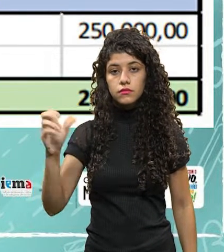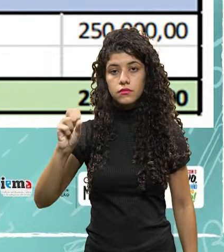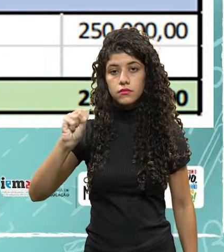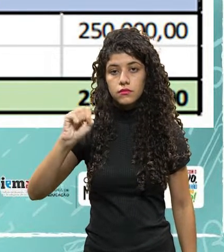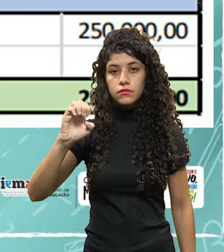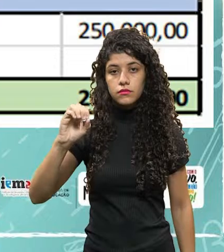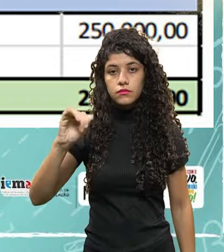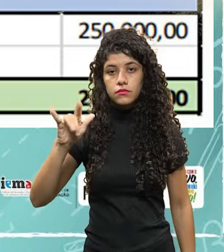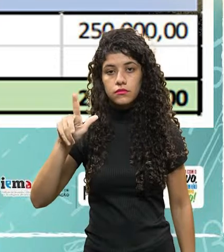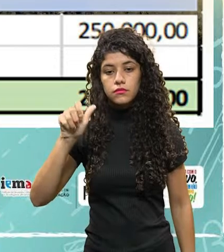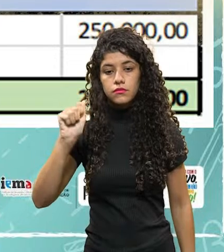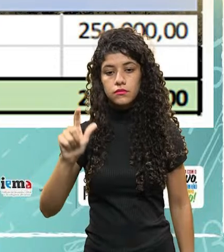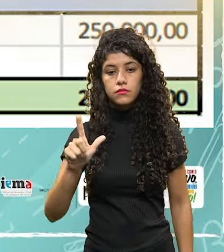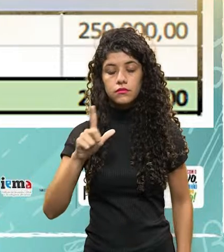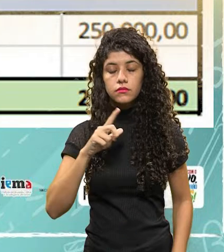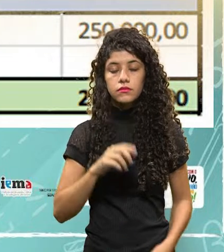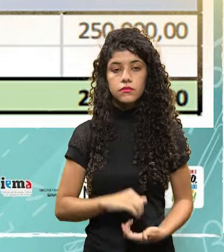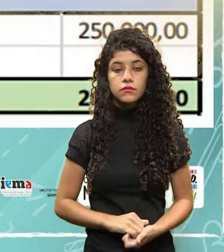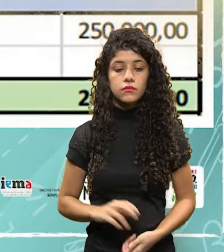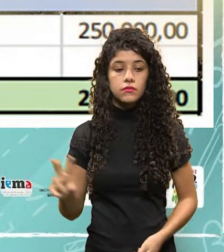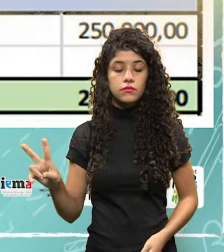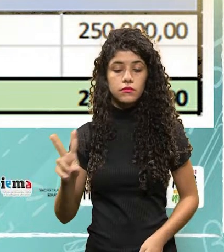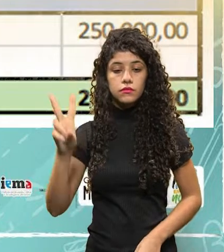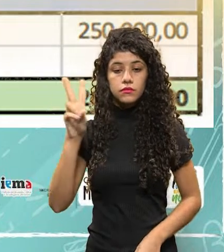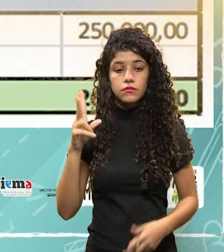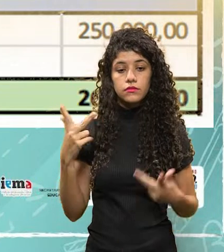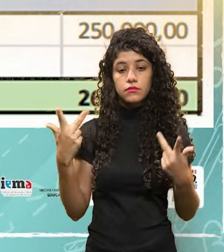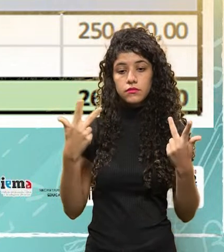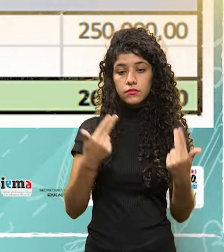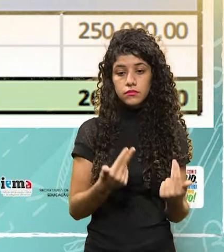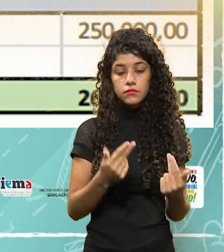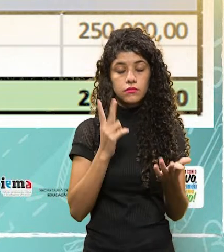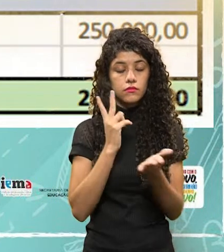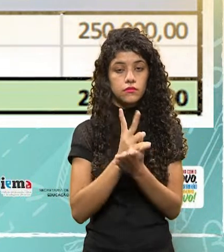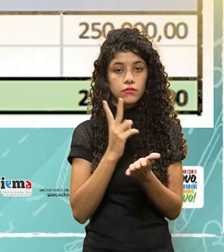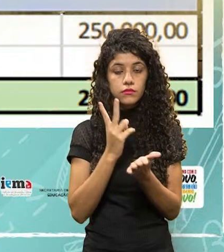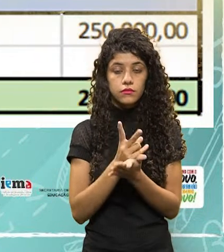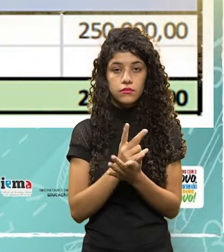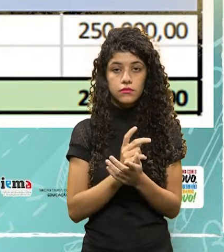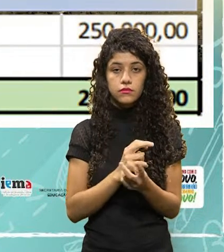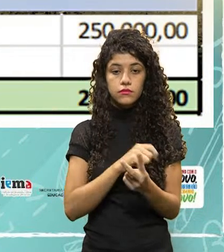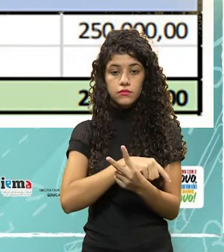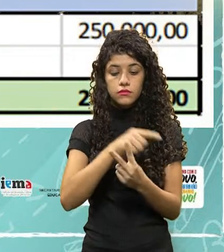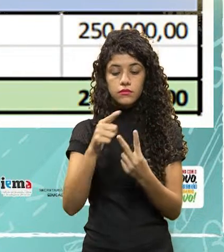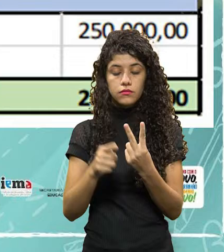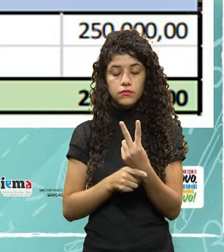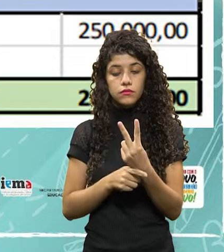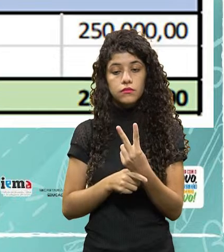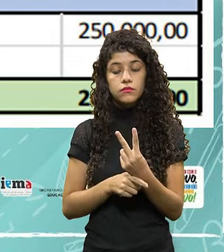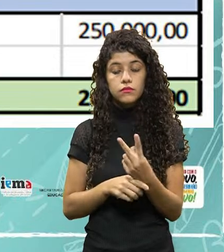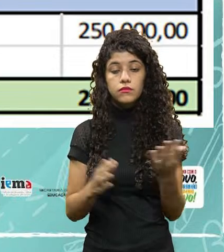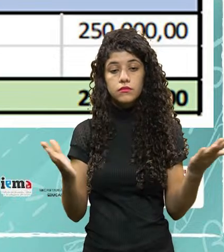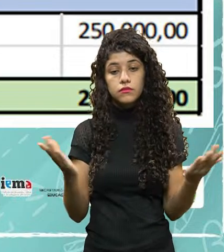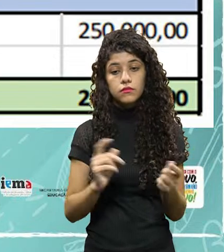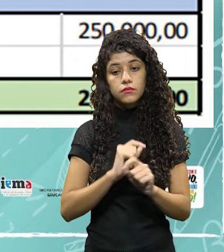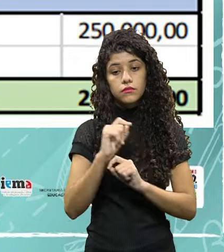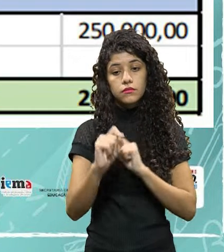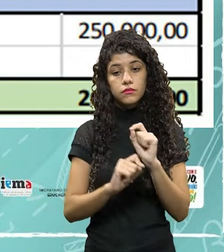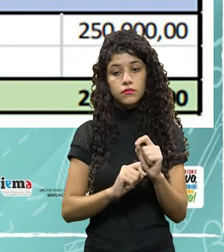contabilidade que o valor do ativo ele deve ser igual ao valor do passivo. E aqui podemos deduzir o